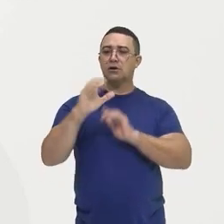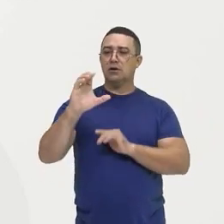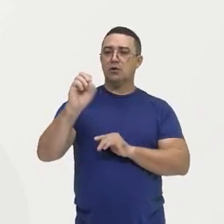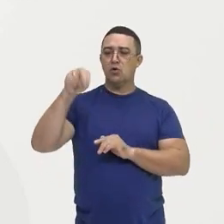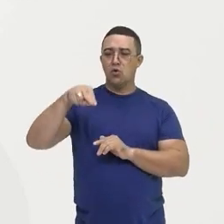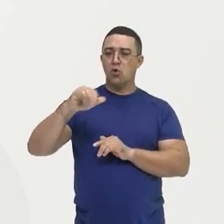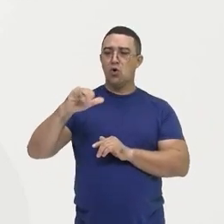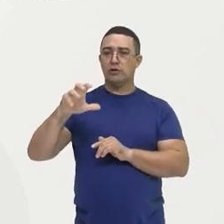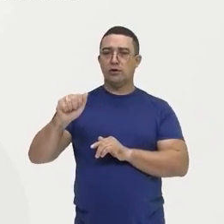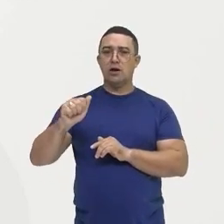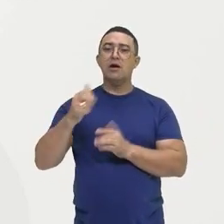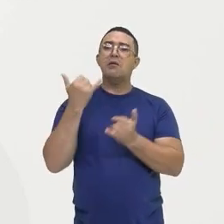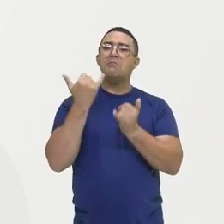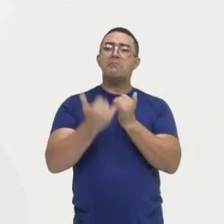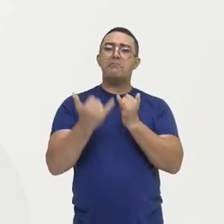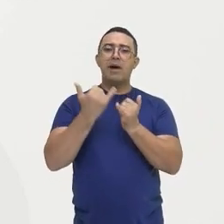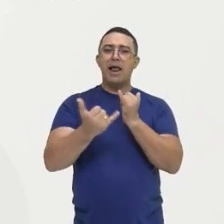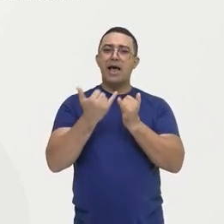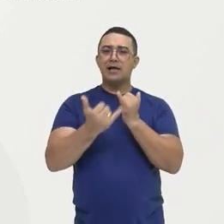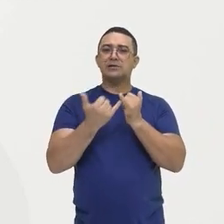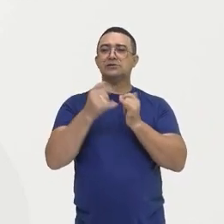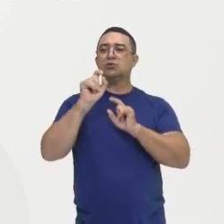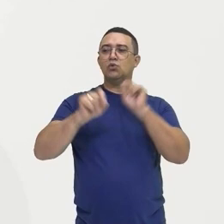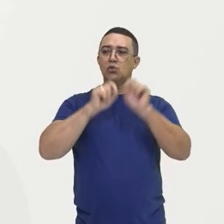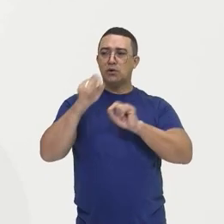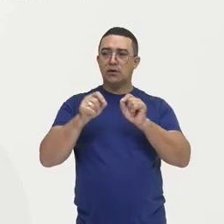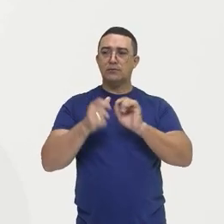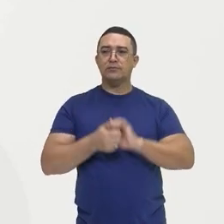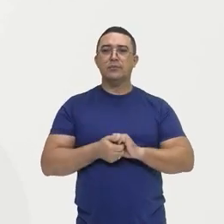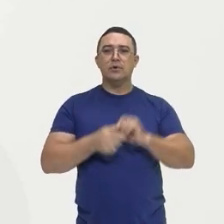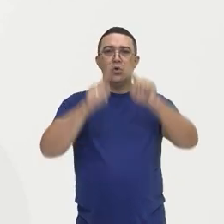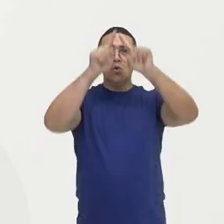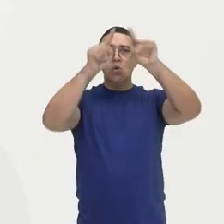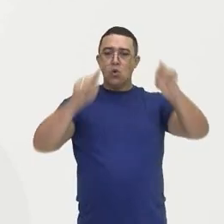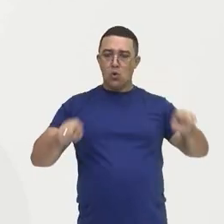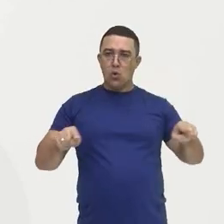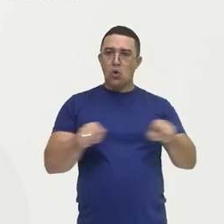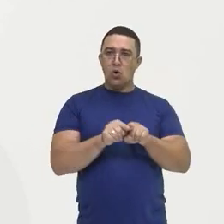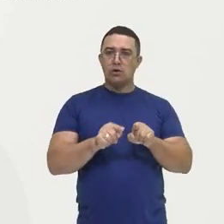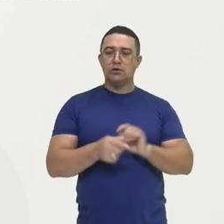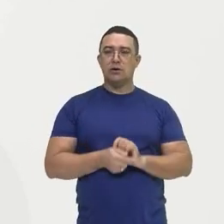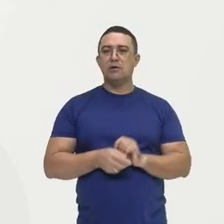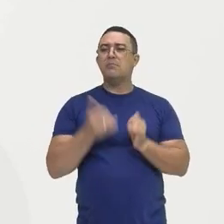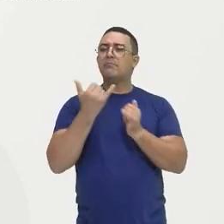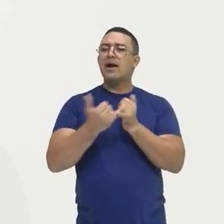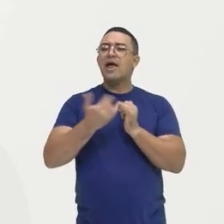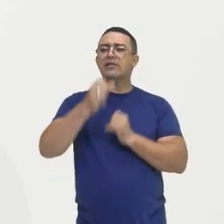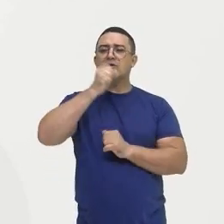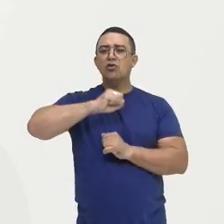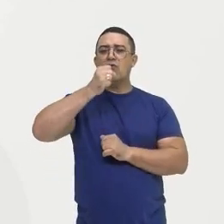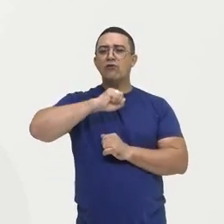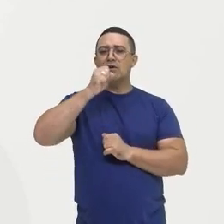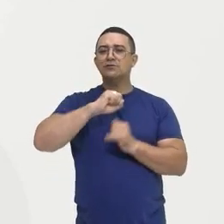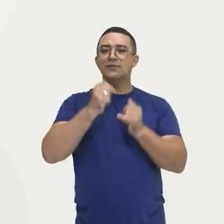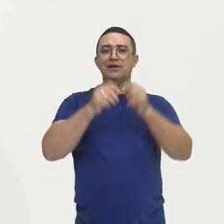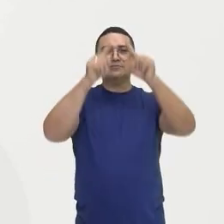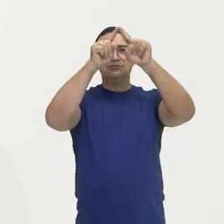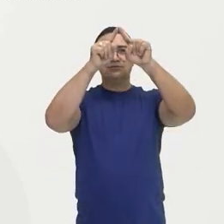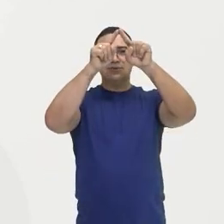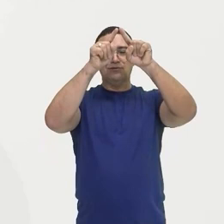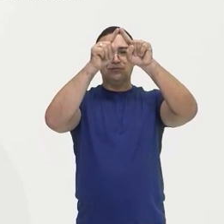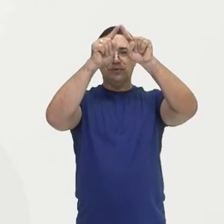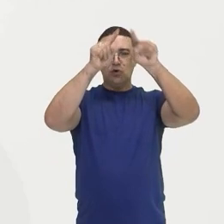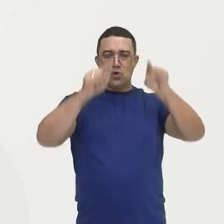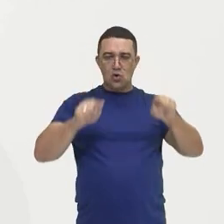lá, lembra um cone. Então, ela tem o formato de um cone, como se fosse ali uma casquinha de sorvete, por exemplo. Então, você